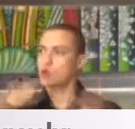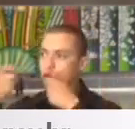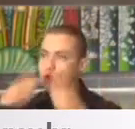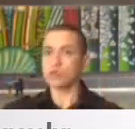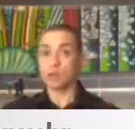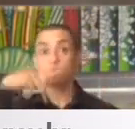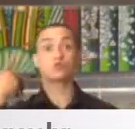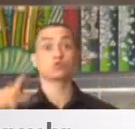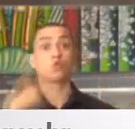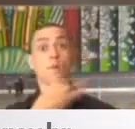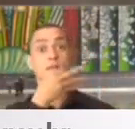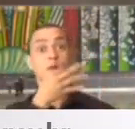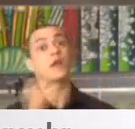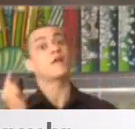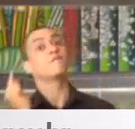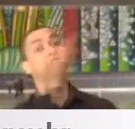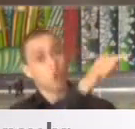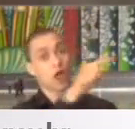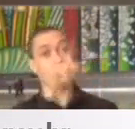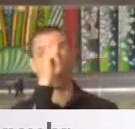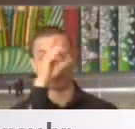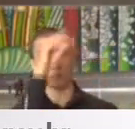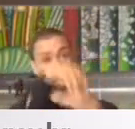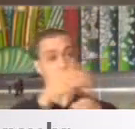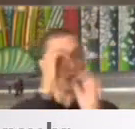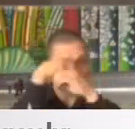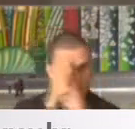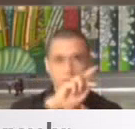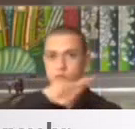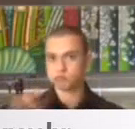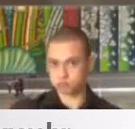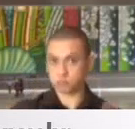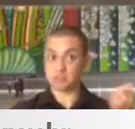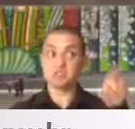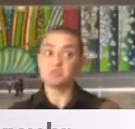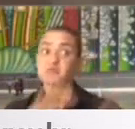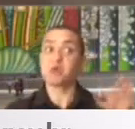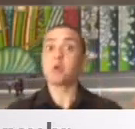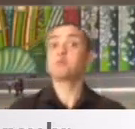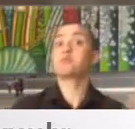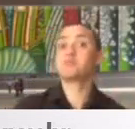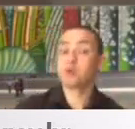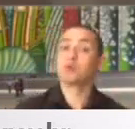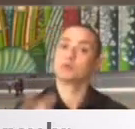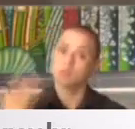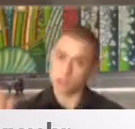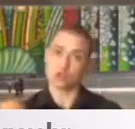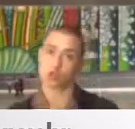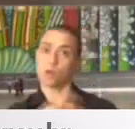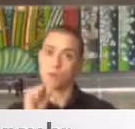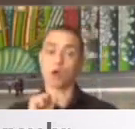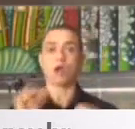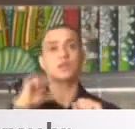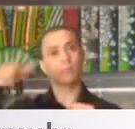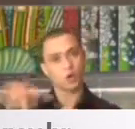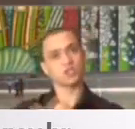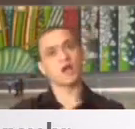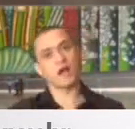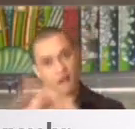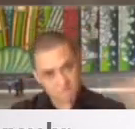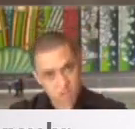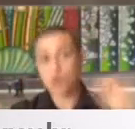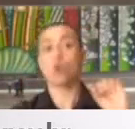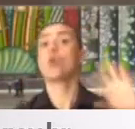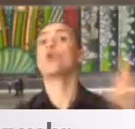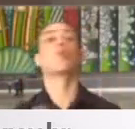pública, ele está fazendo exames neste momento. Diante do resultado desses exames, nós poderemos nos manifestar